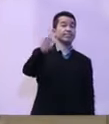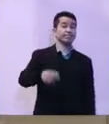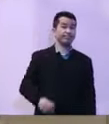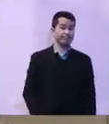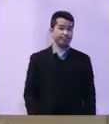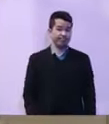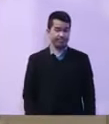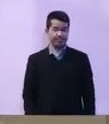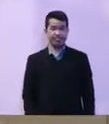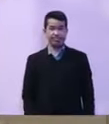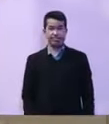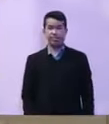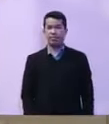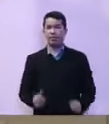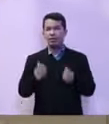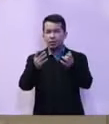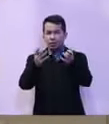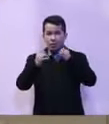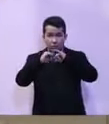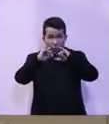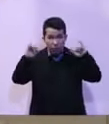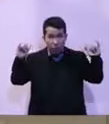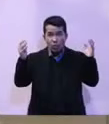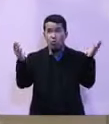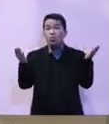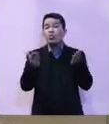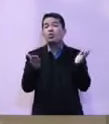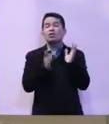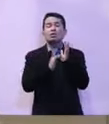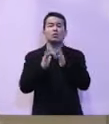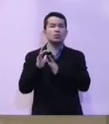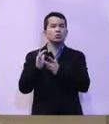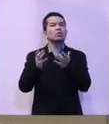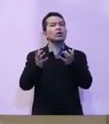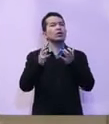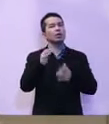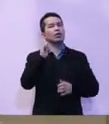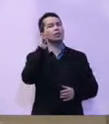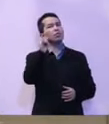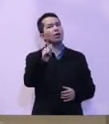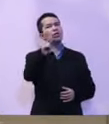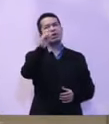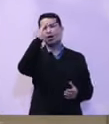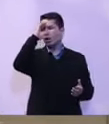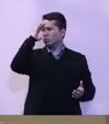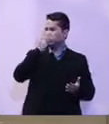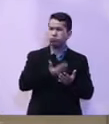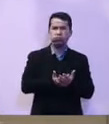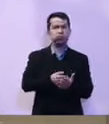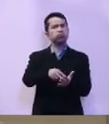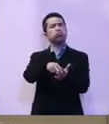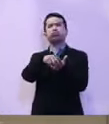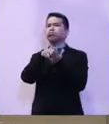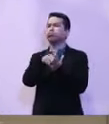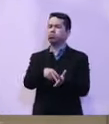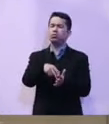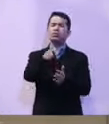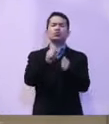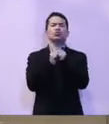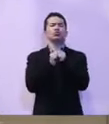Eu quero dizer que hoje Jesus quer te dar certeza de que você vai passar com Ele a